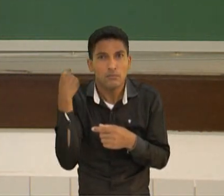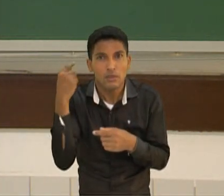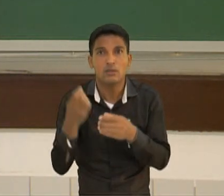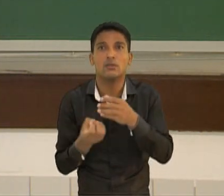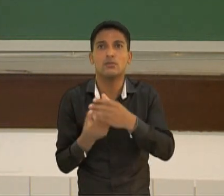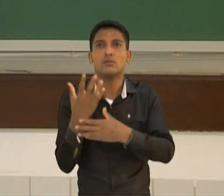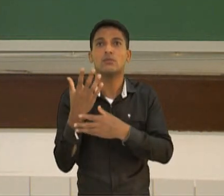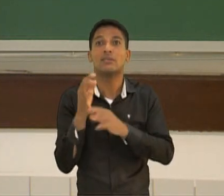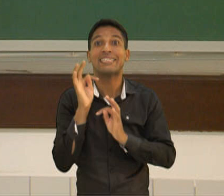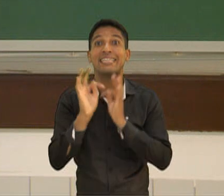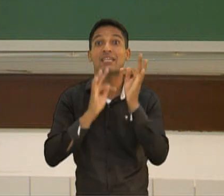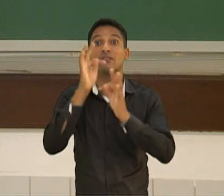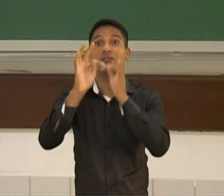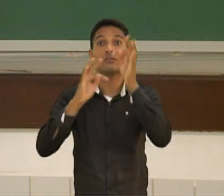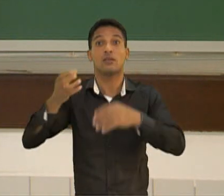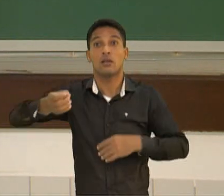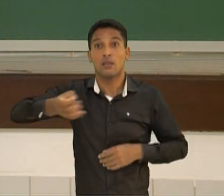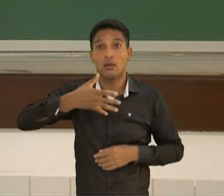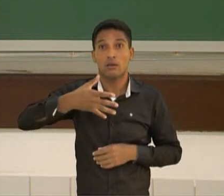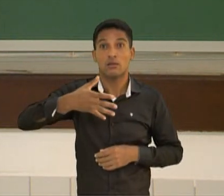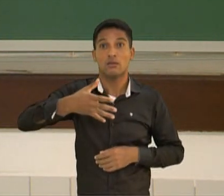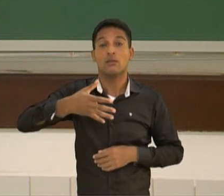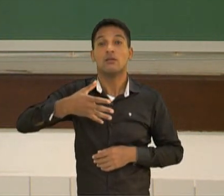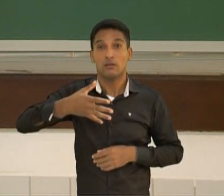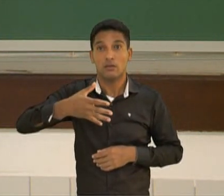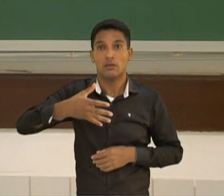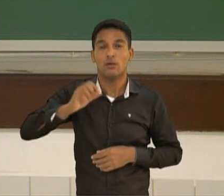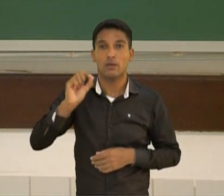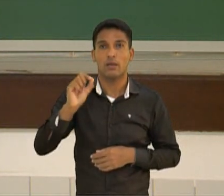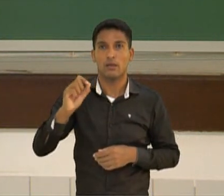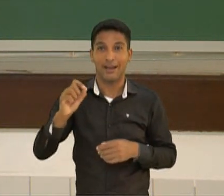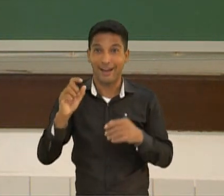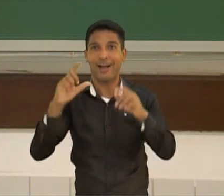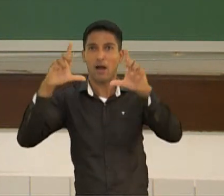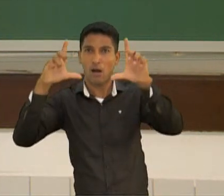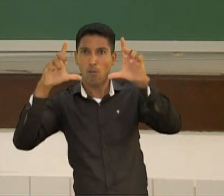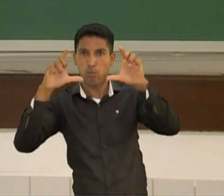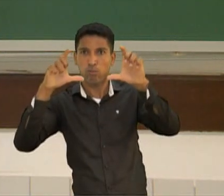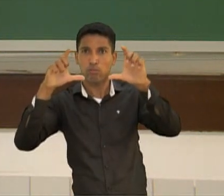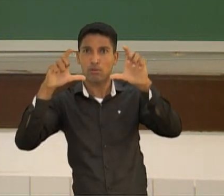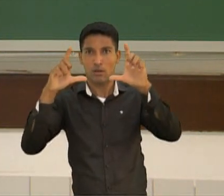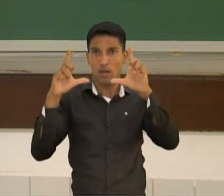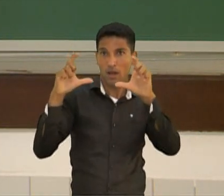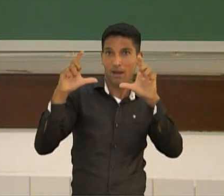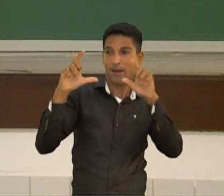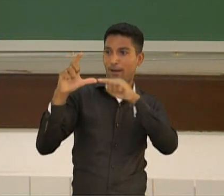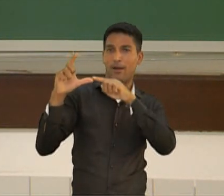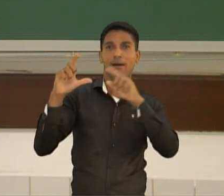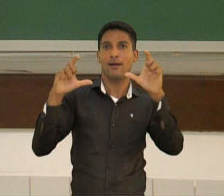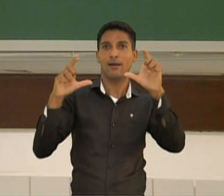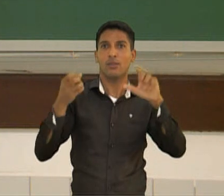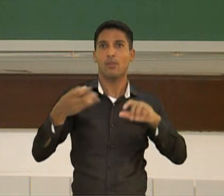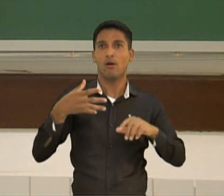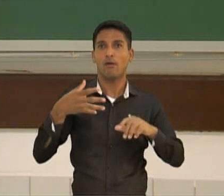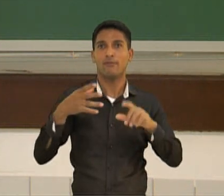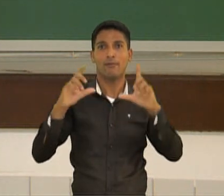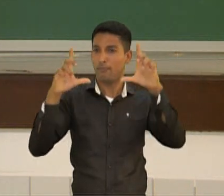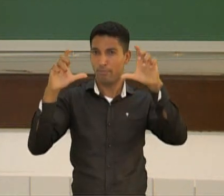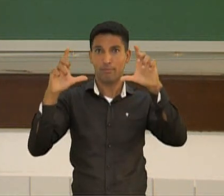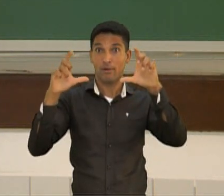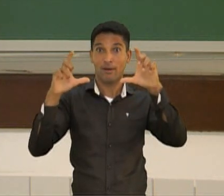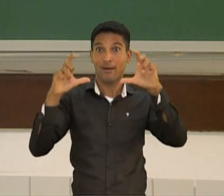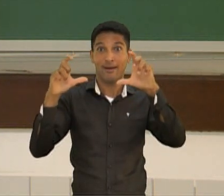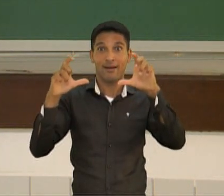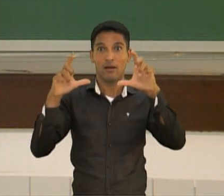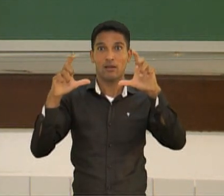é conhecido como surgimento da máquina fotográfica, a possibilidade de estar criando coisas novas, né?